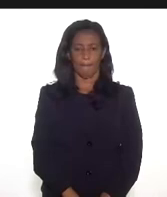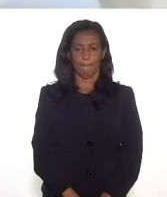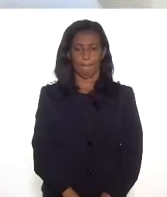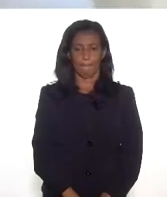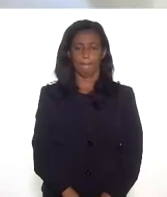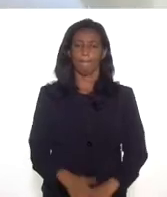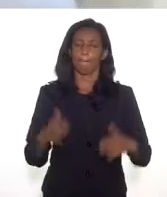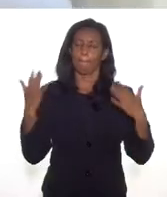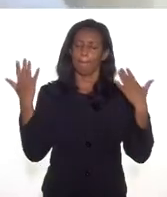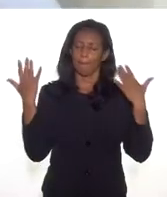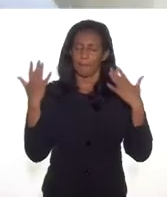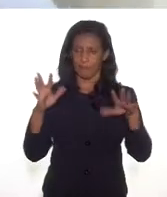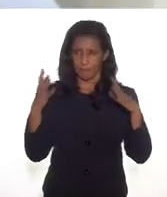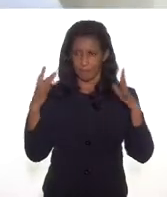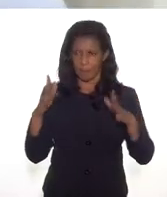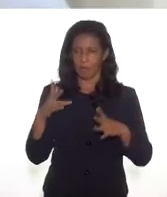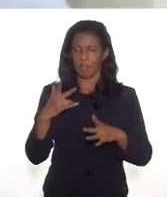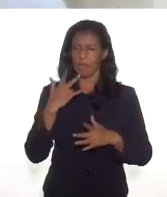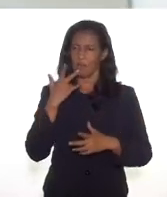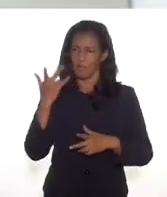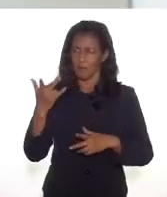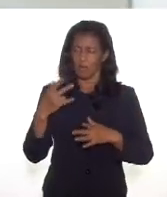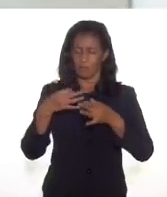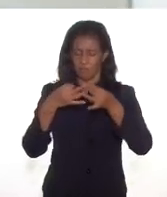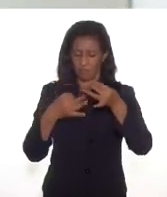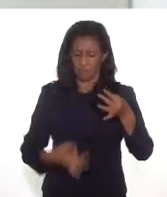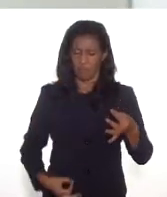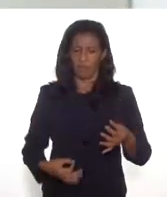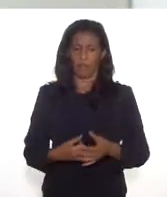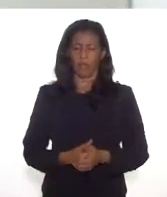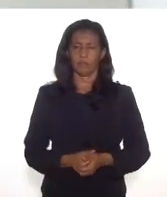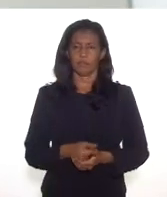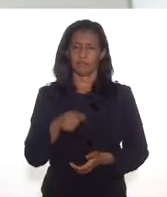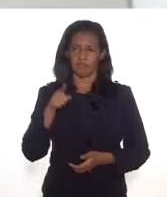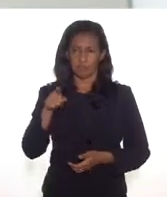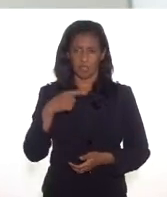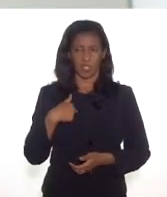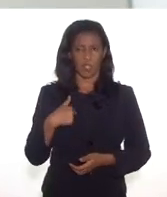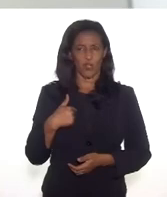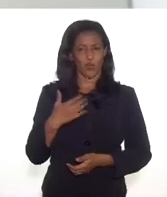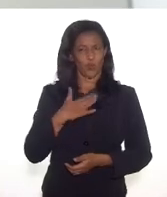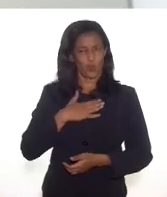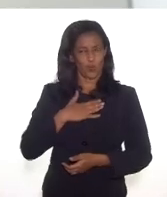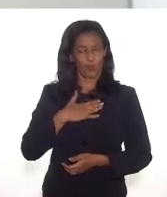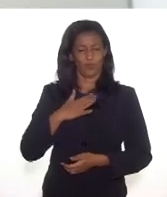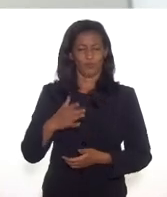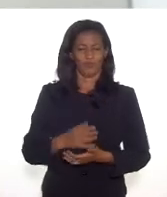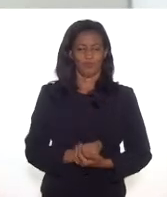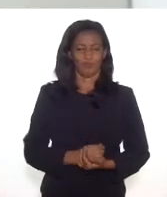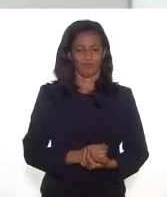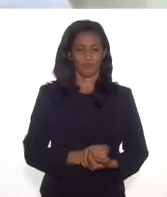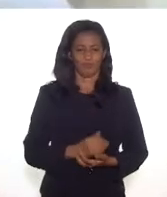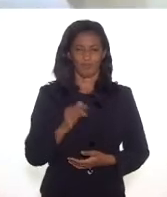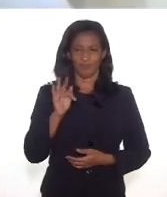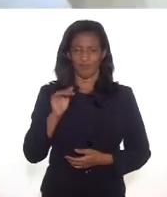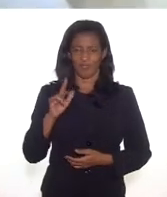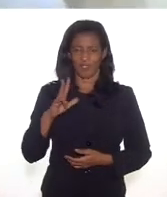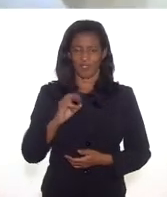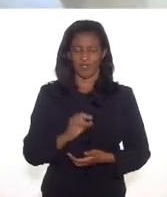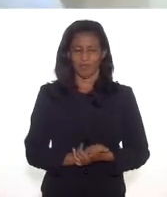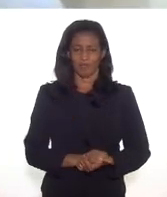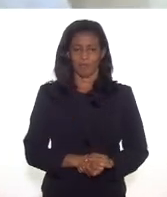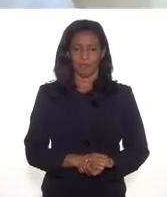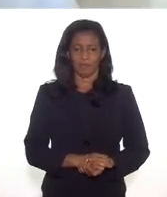Parabenizo Vossa Excelência pelo belo tempo. Vossa Excelência sabe que sou seu fã, deputado Flávio Serafini.